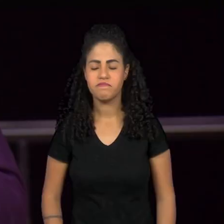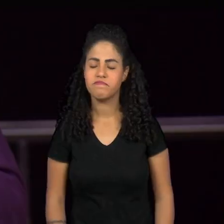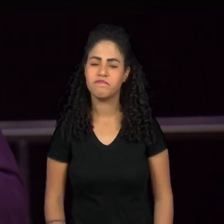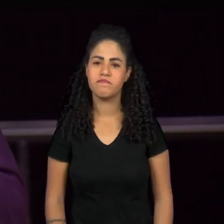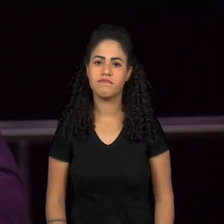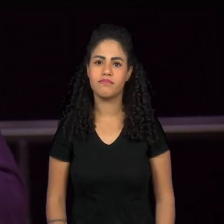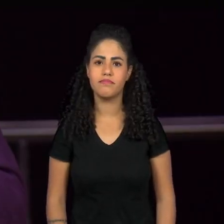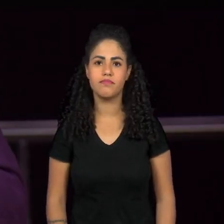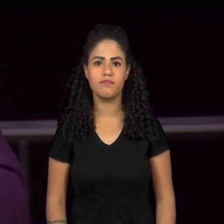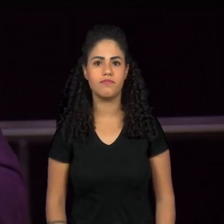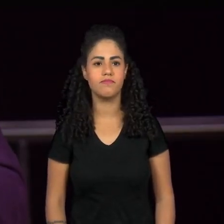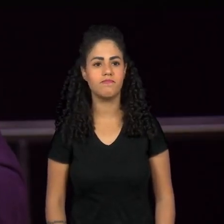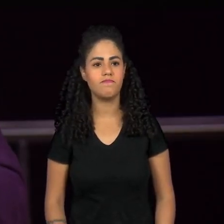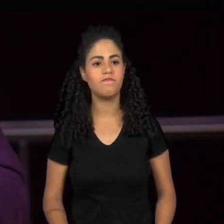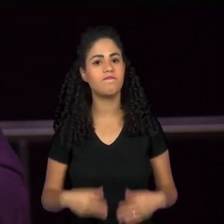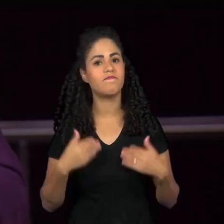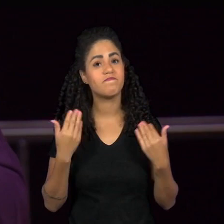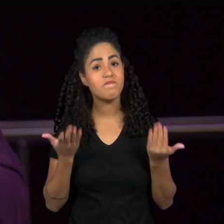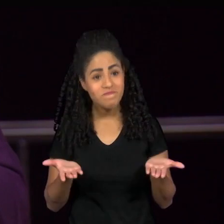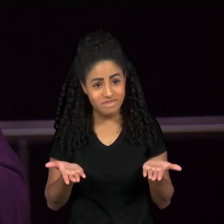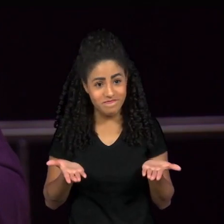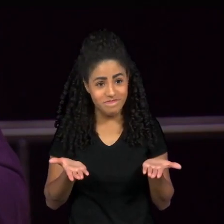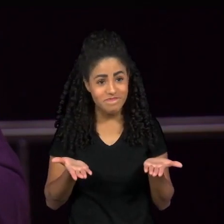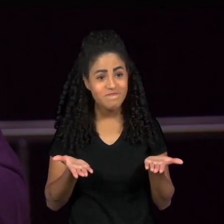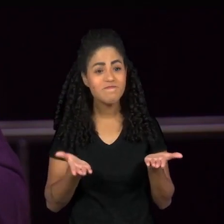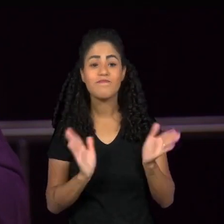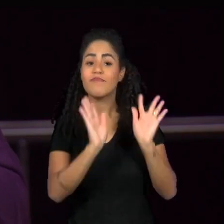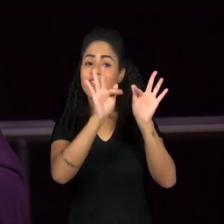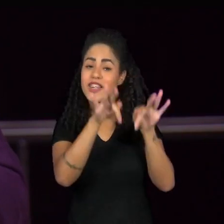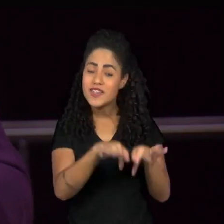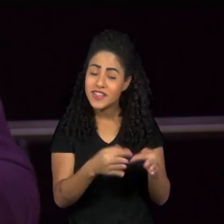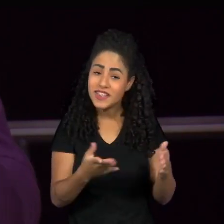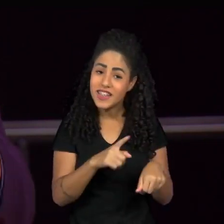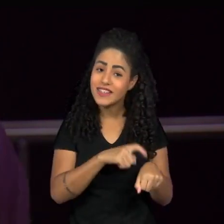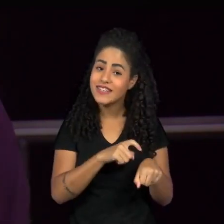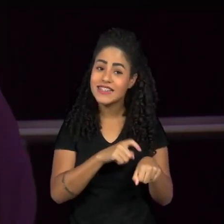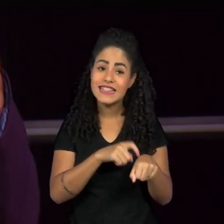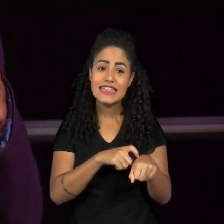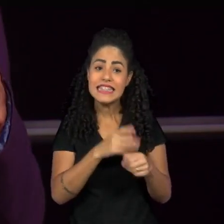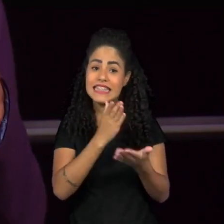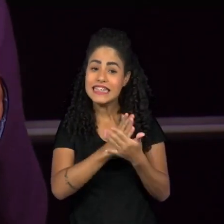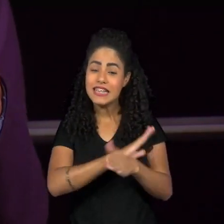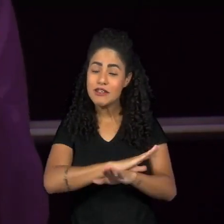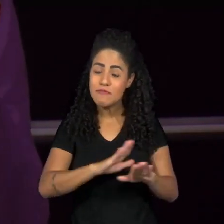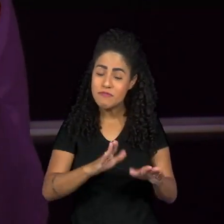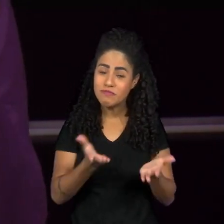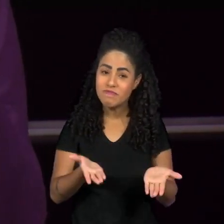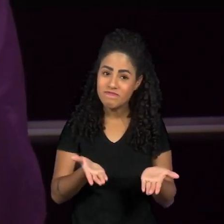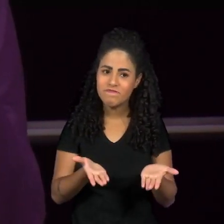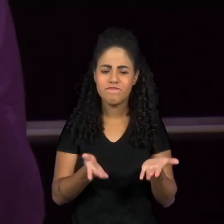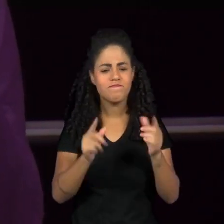Muito bem, Tata. Infelizmente, a gente está chegando no final, nosso tempo acabou. Você costuma